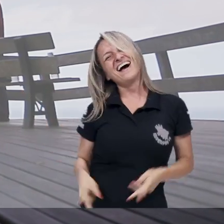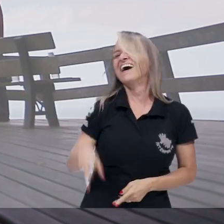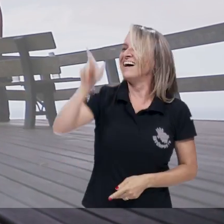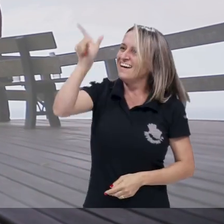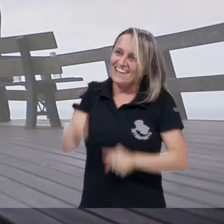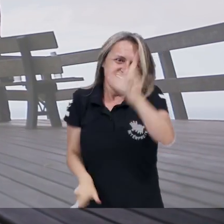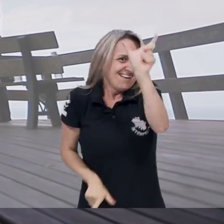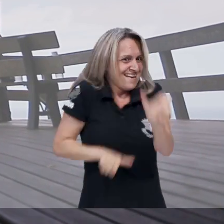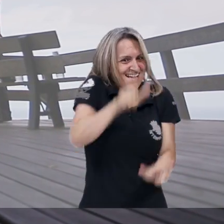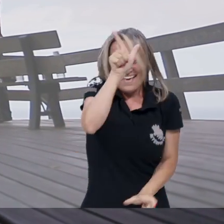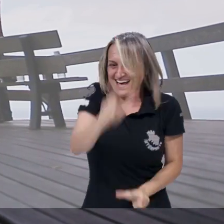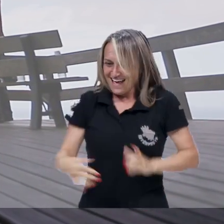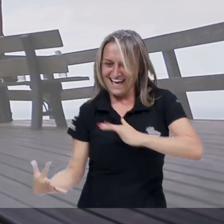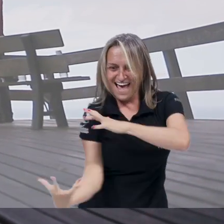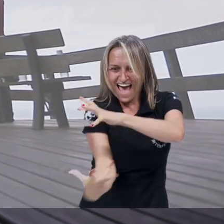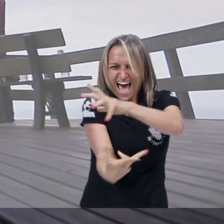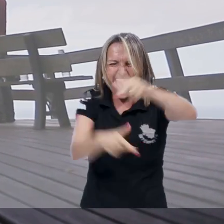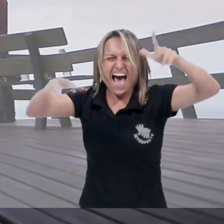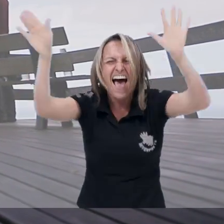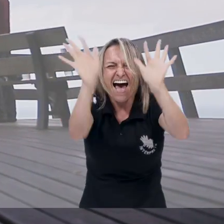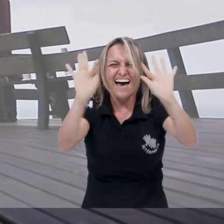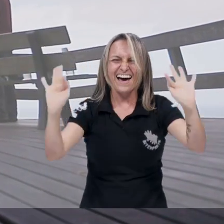terra inteira feliz